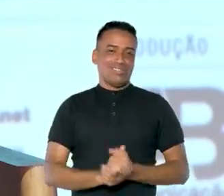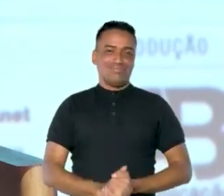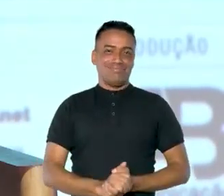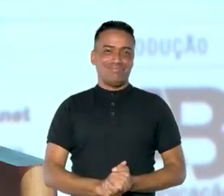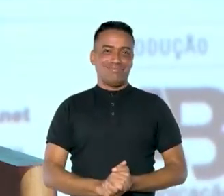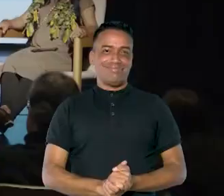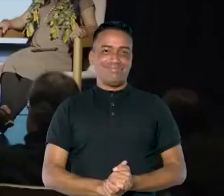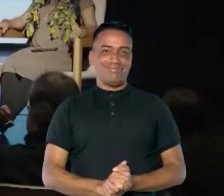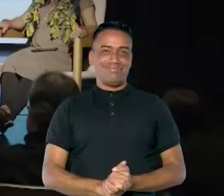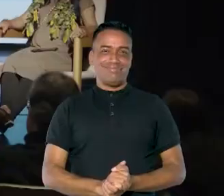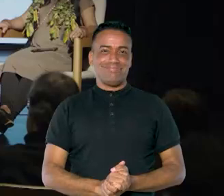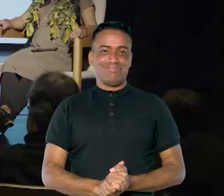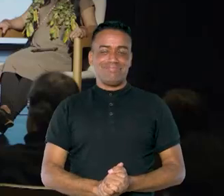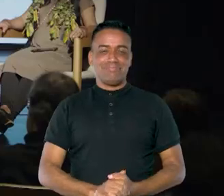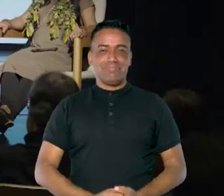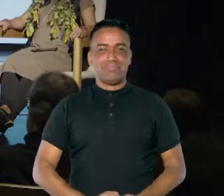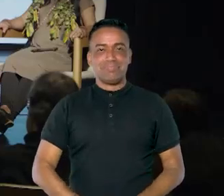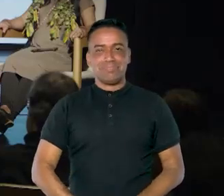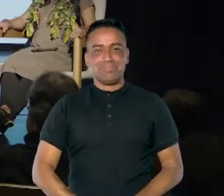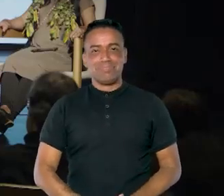encontro.